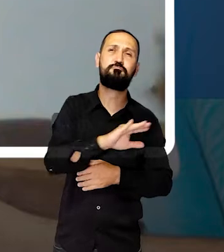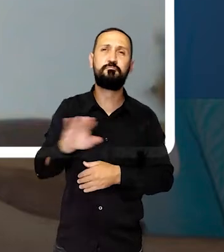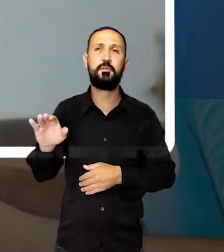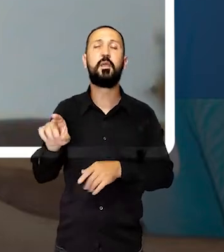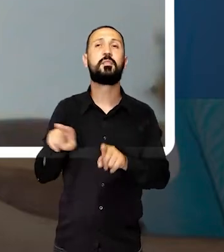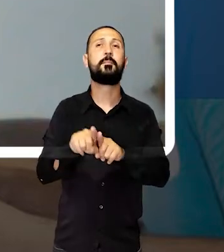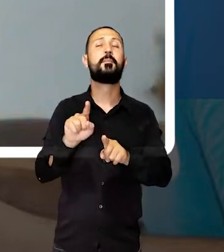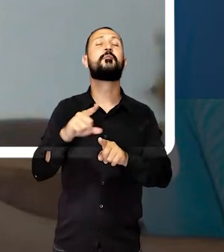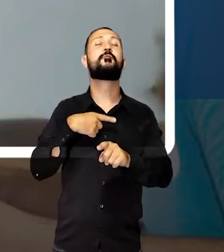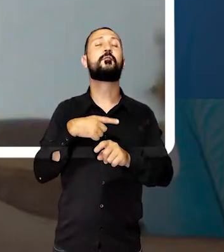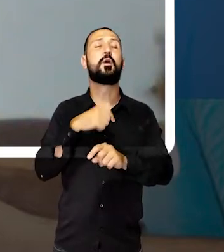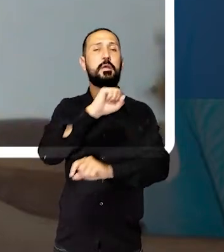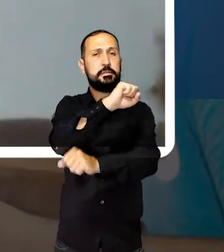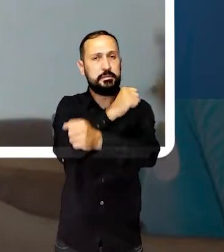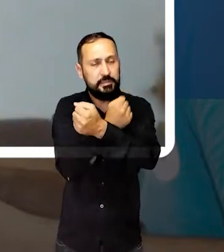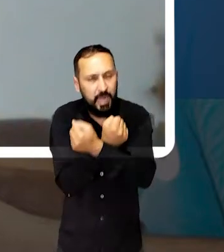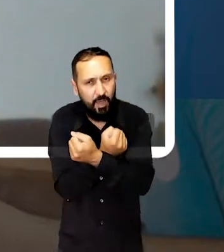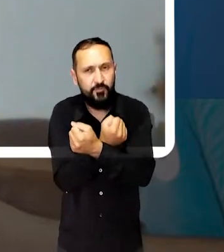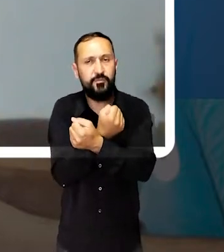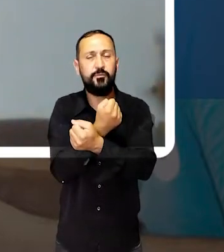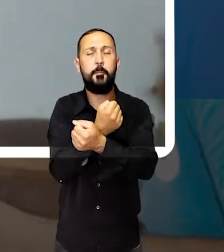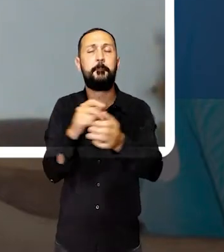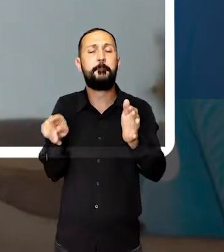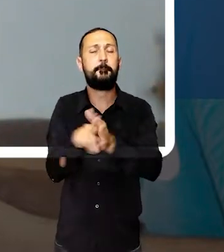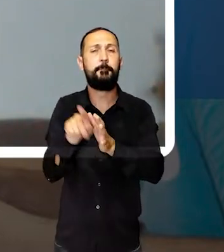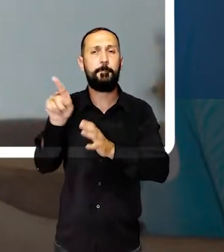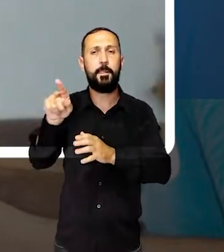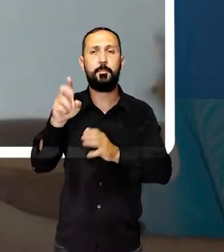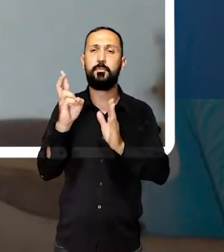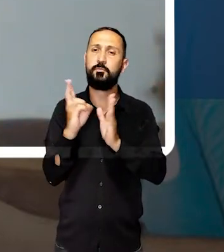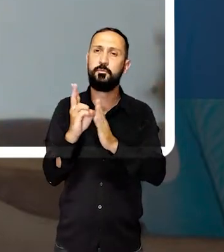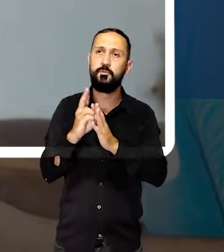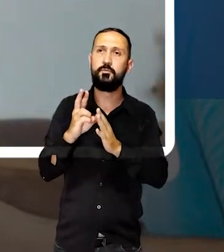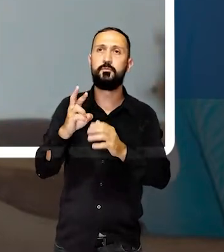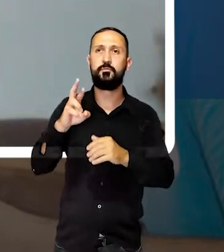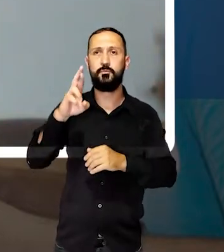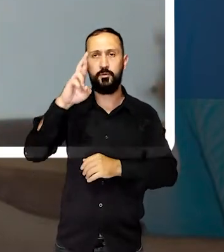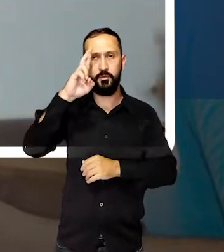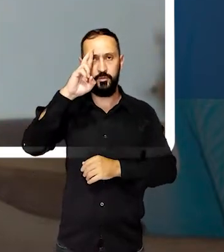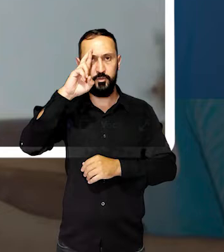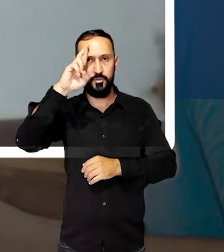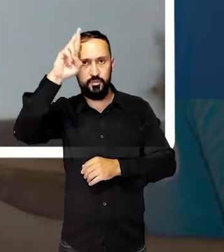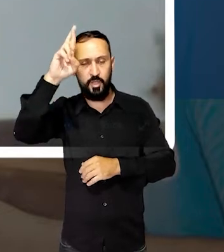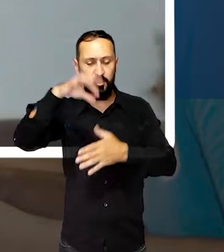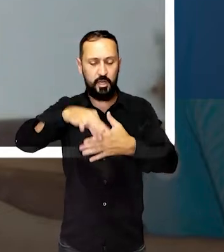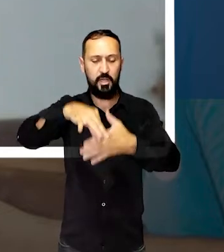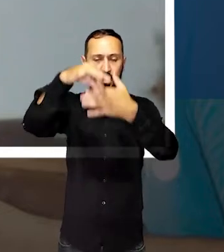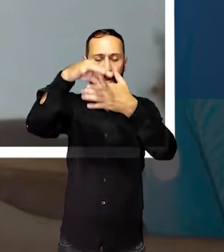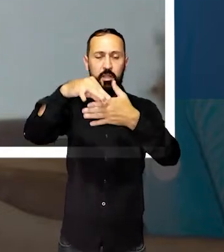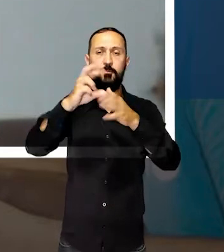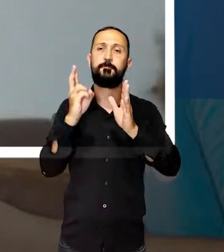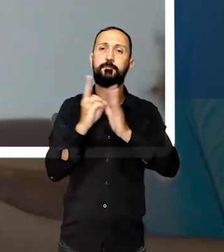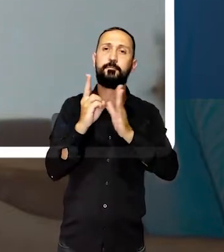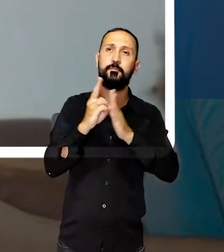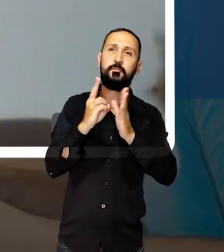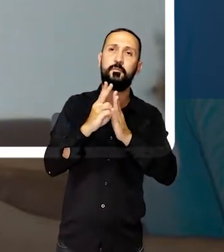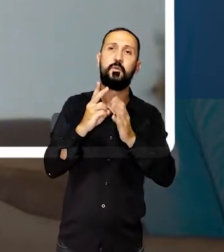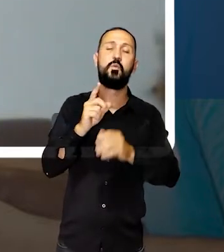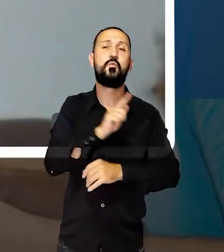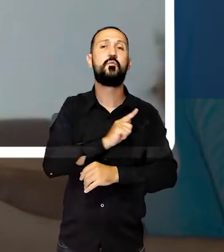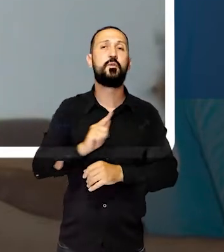um escravo de índios, foi um líder dos índios, foi governador